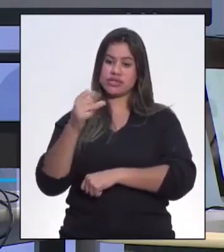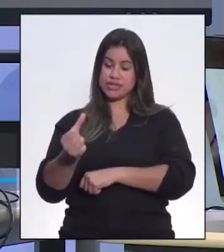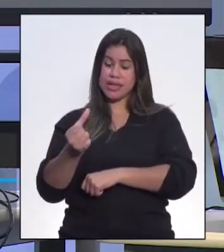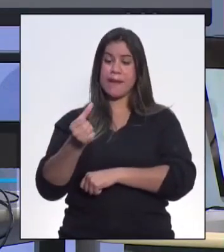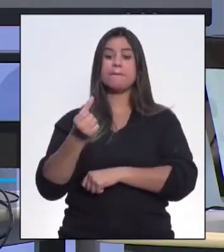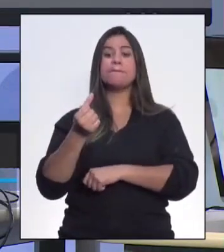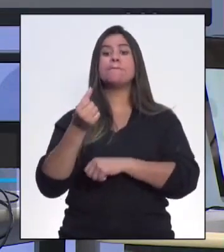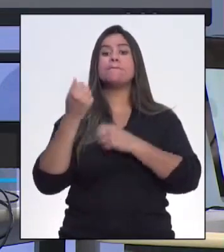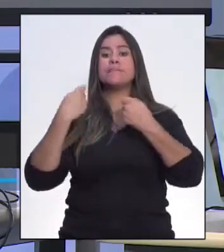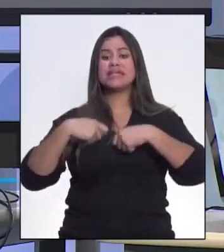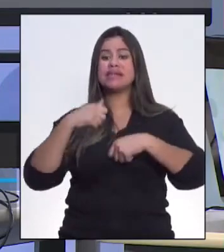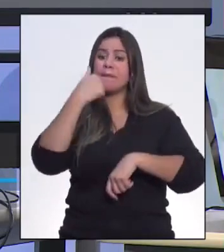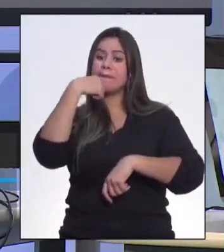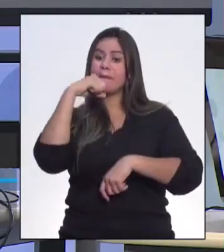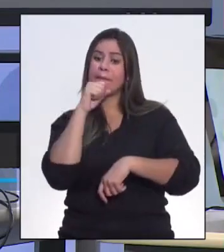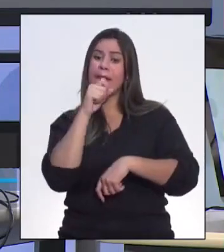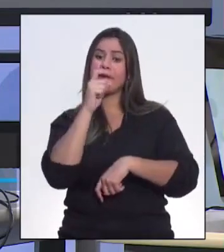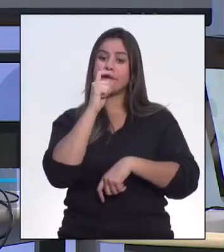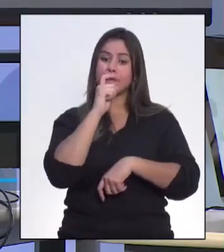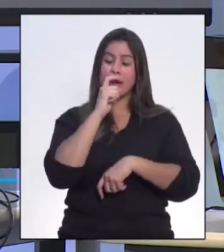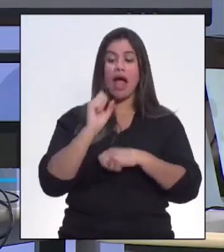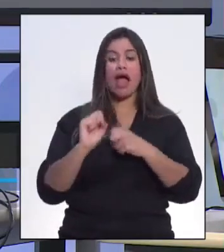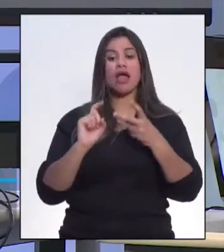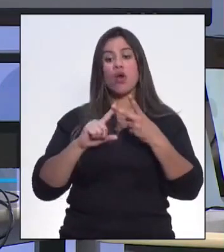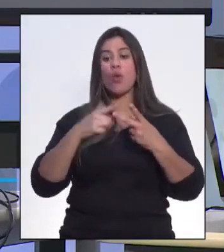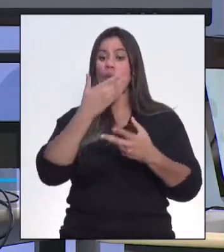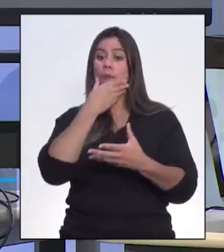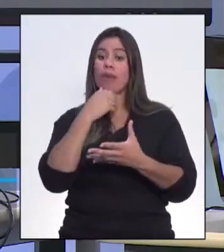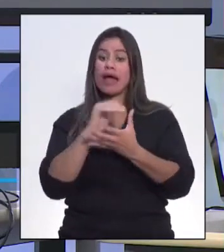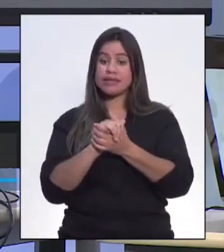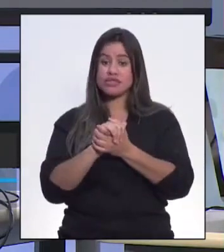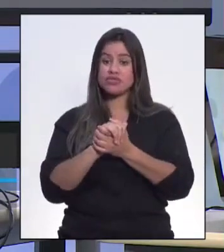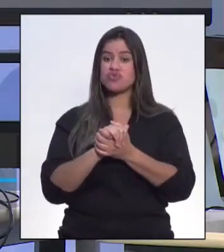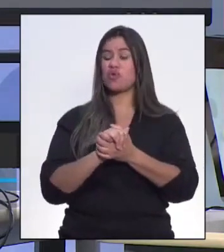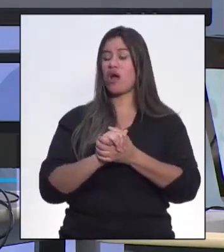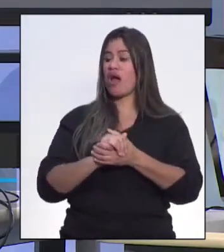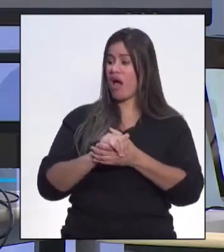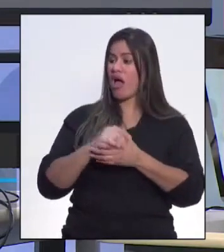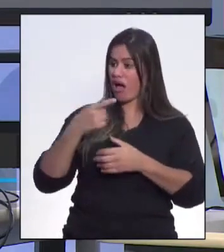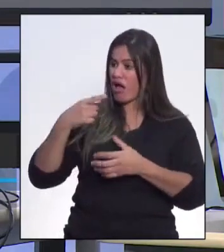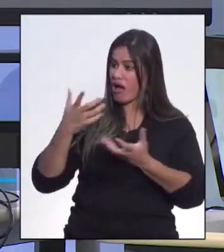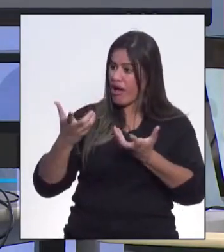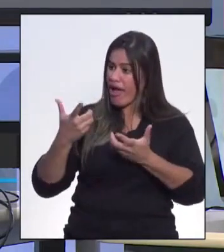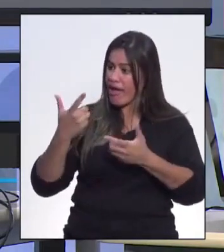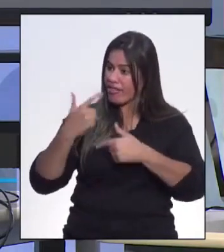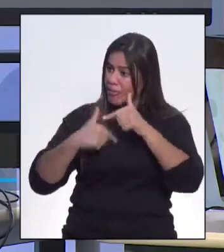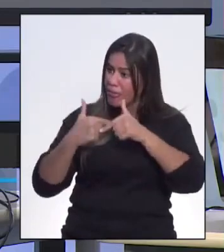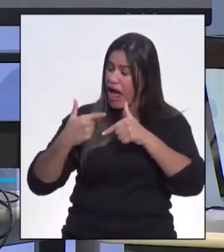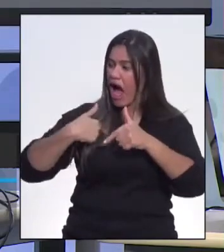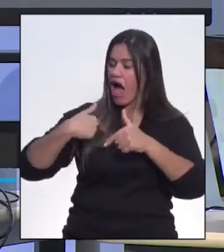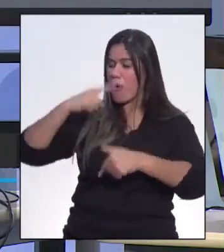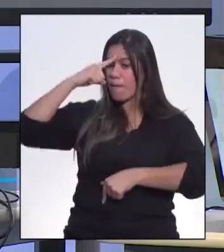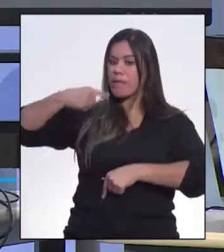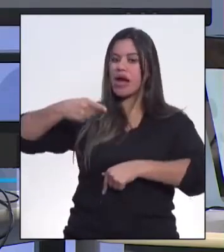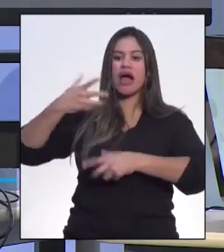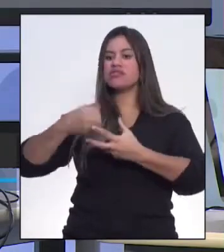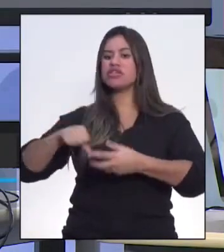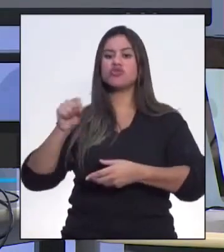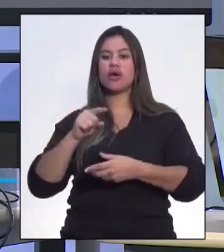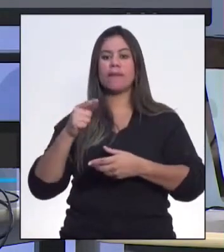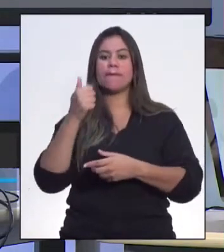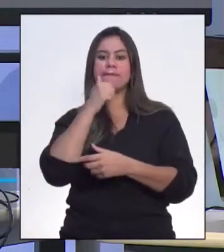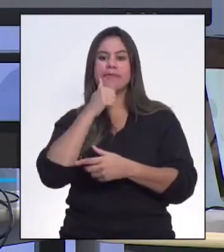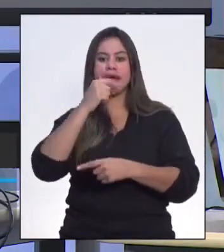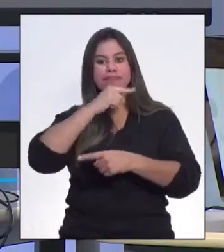da permissão do marido para trabalhar, isso levou muito tempo até mudar essa situação, né? Nós vamos ver agora